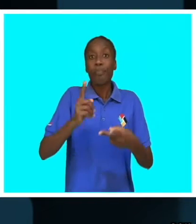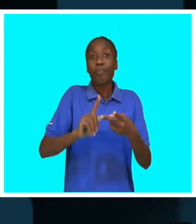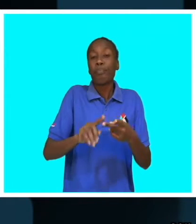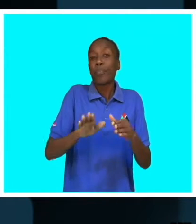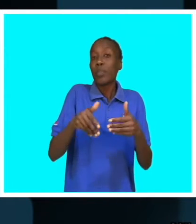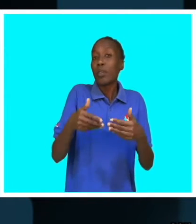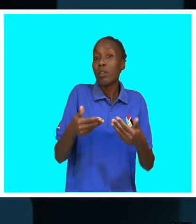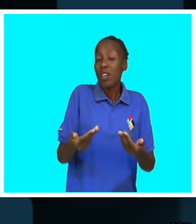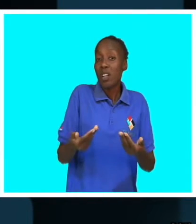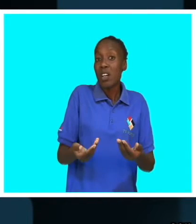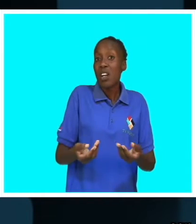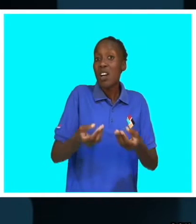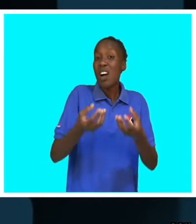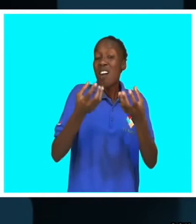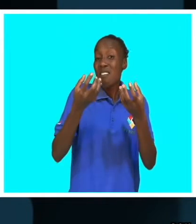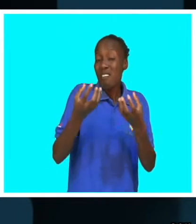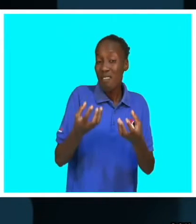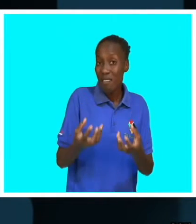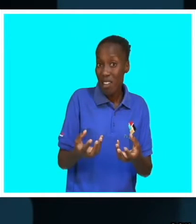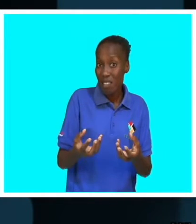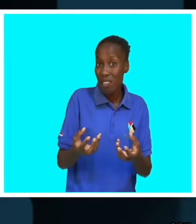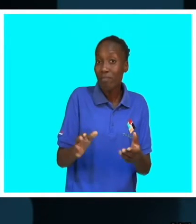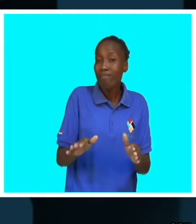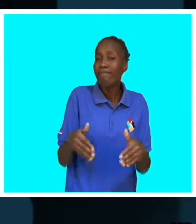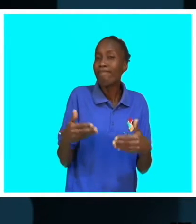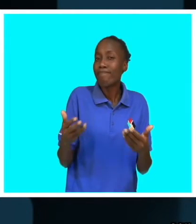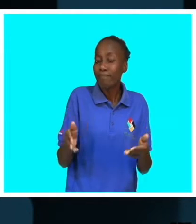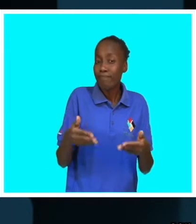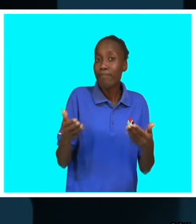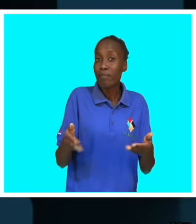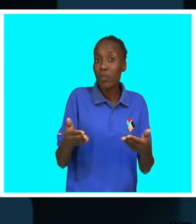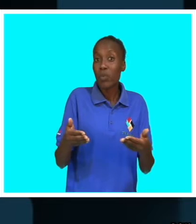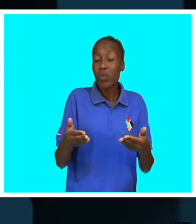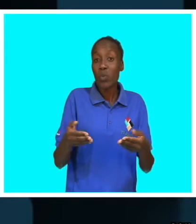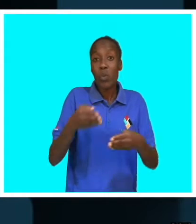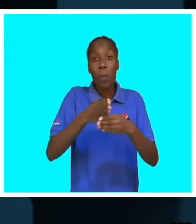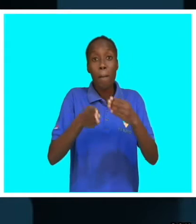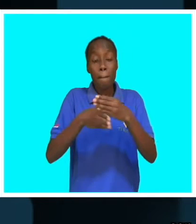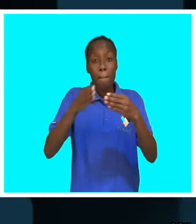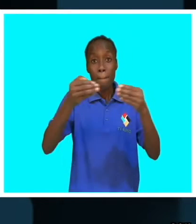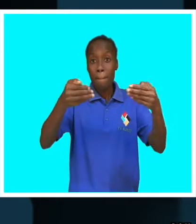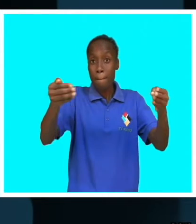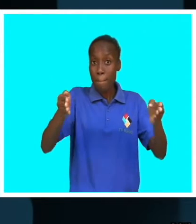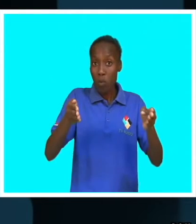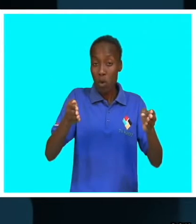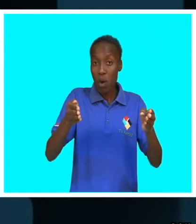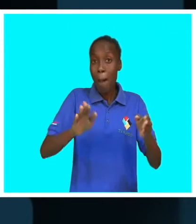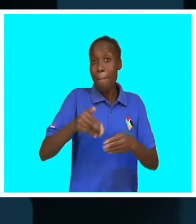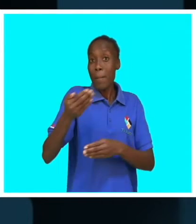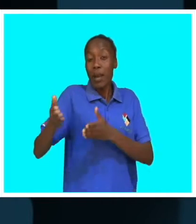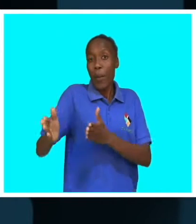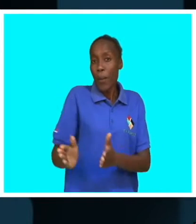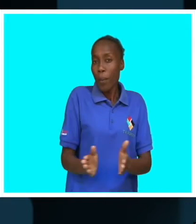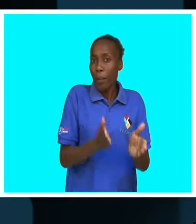Não tem aquilo que seria um muro de orientação.